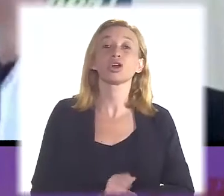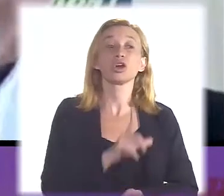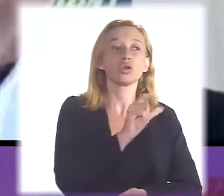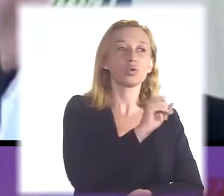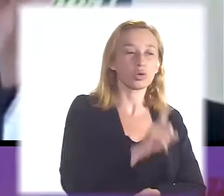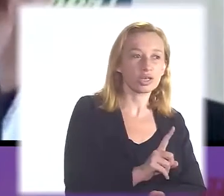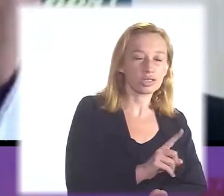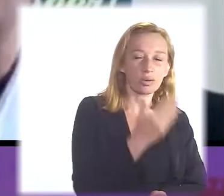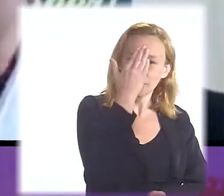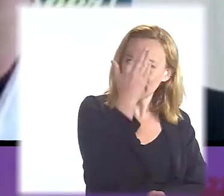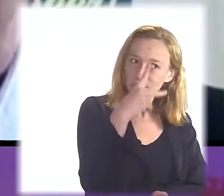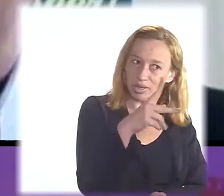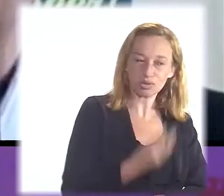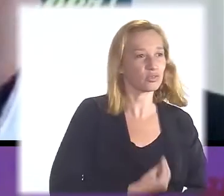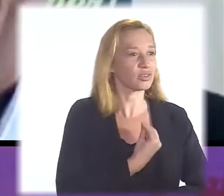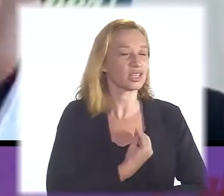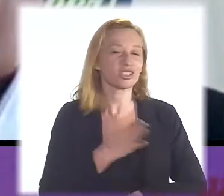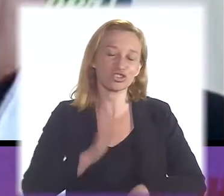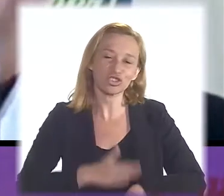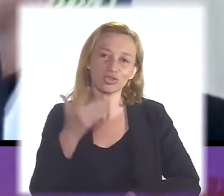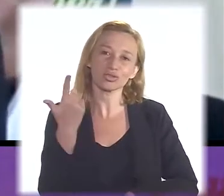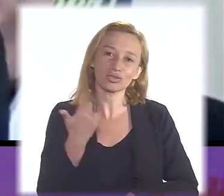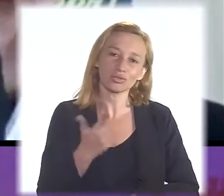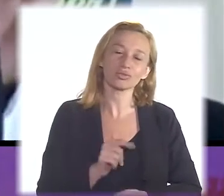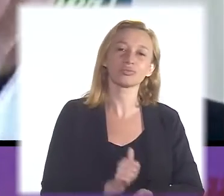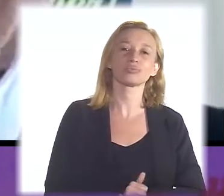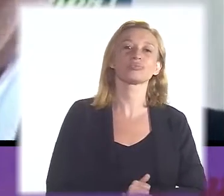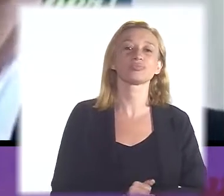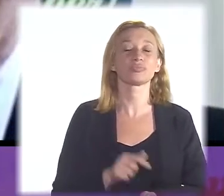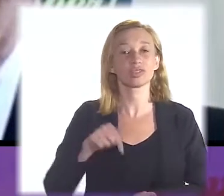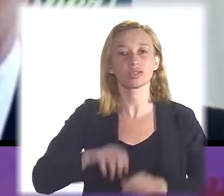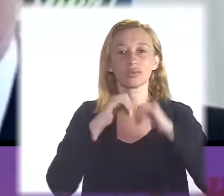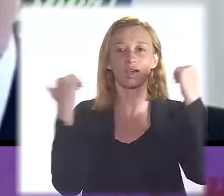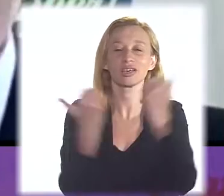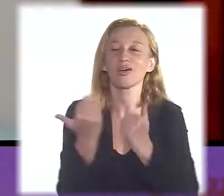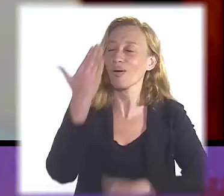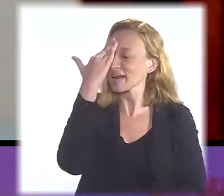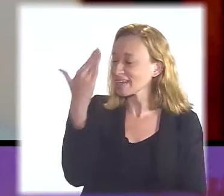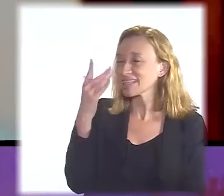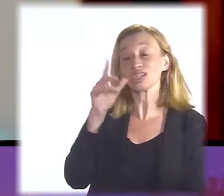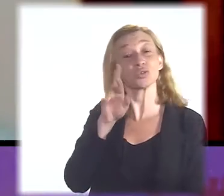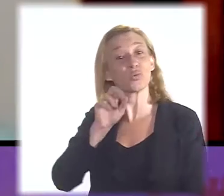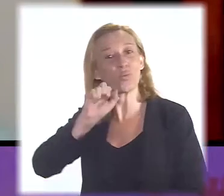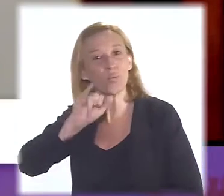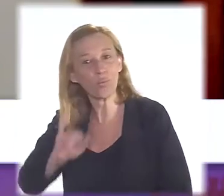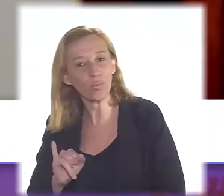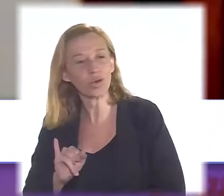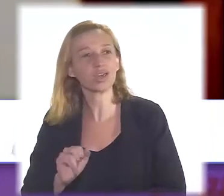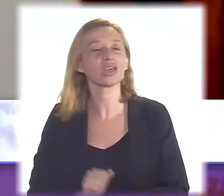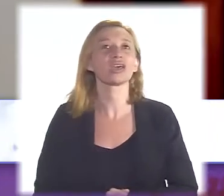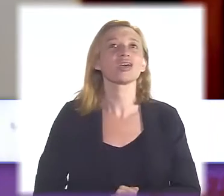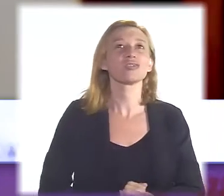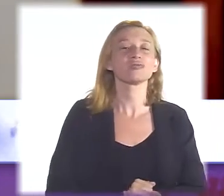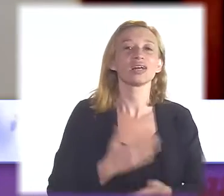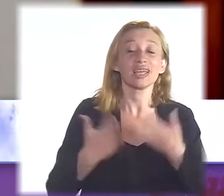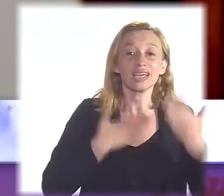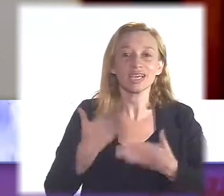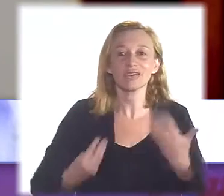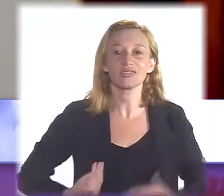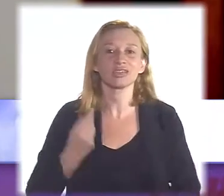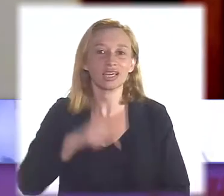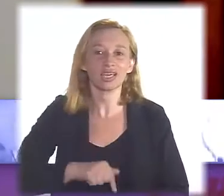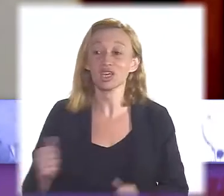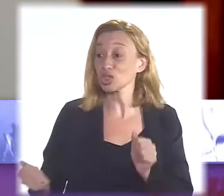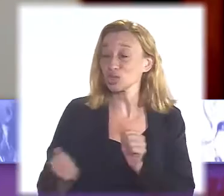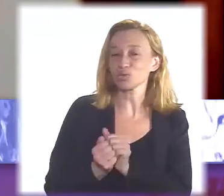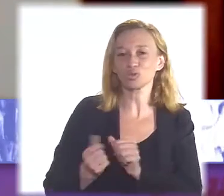Luiz Ribeiro, muito obrigado pela sua presença mais uma vez aqui no Arena. Eu que agradeço, Rui. É um prazer participar do Arena e ao